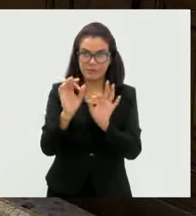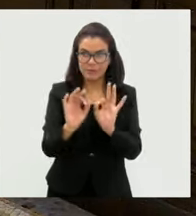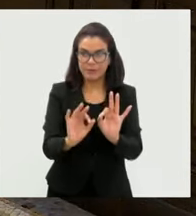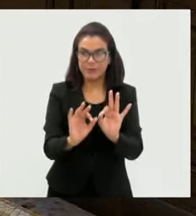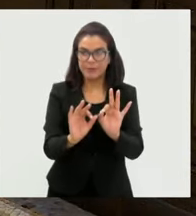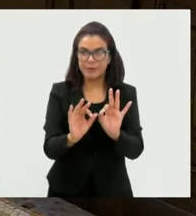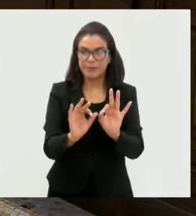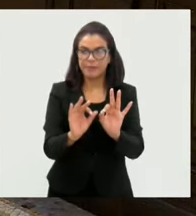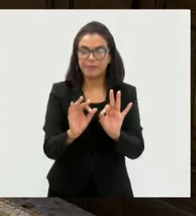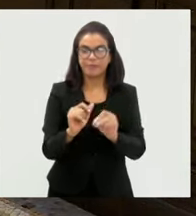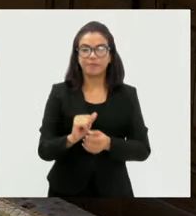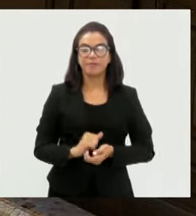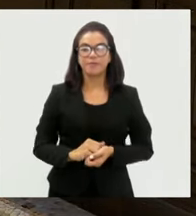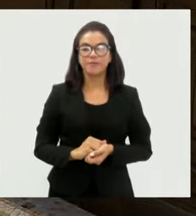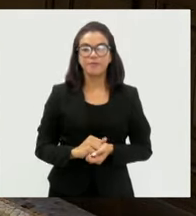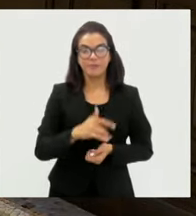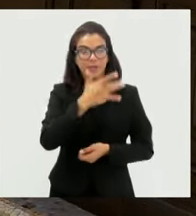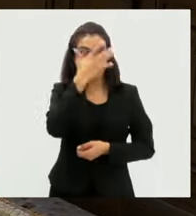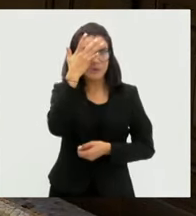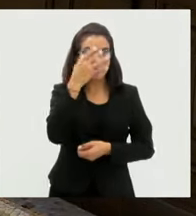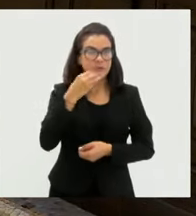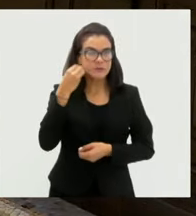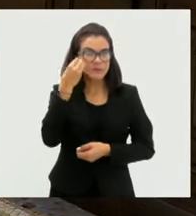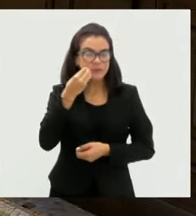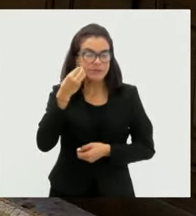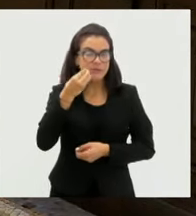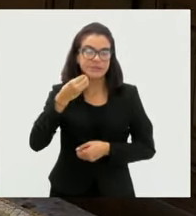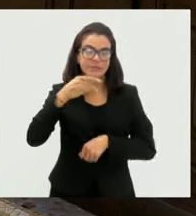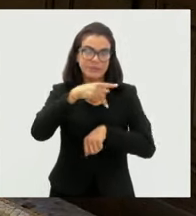pessoas que têm uma experiência internacional e com